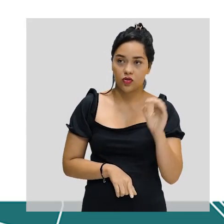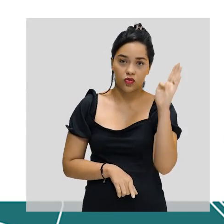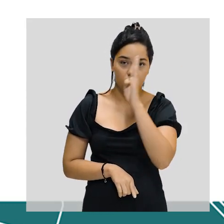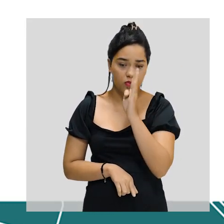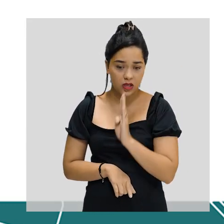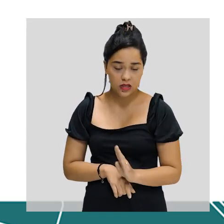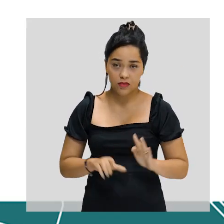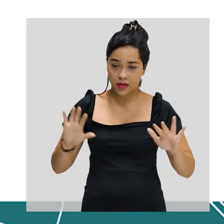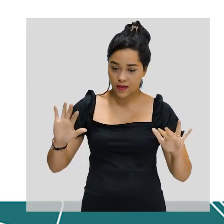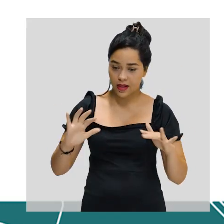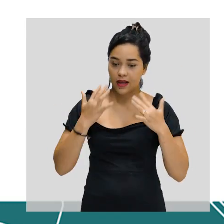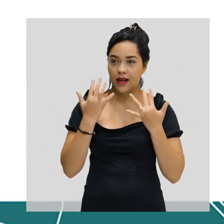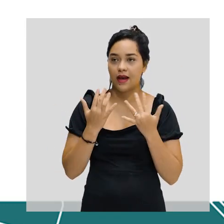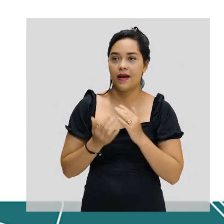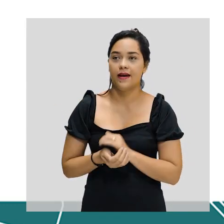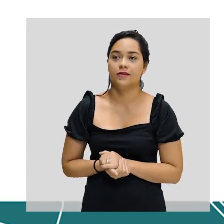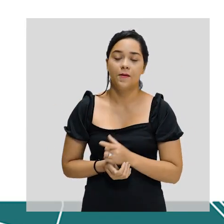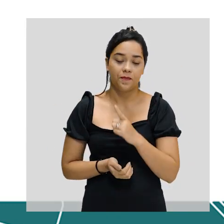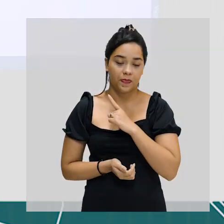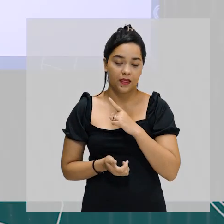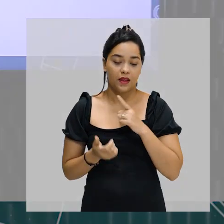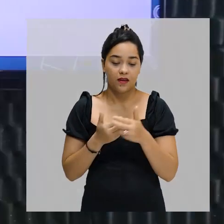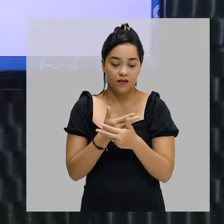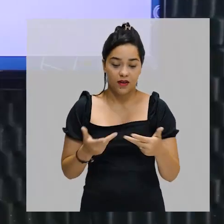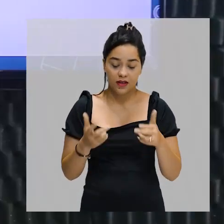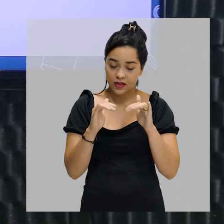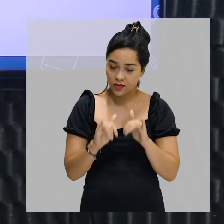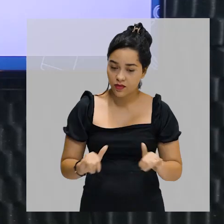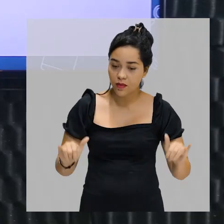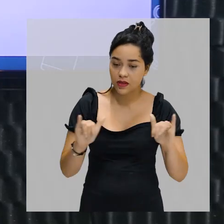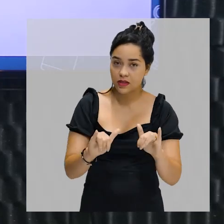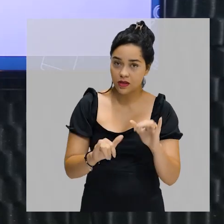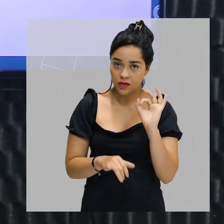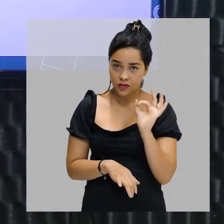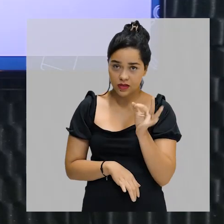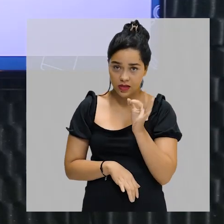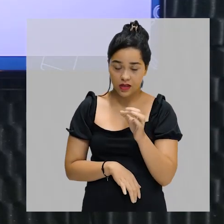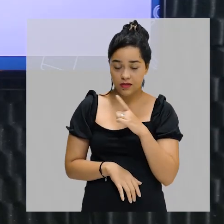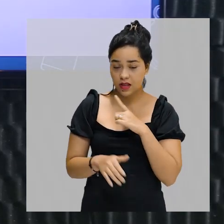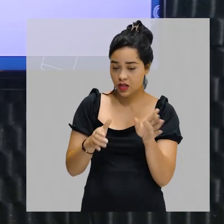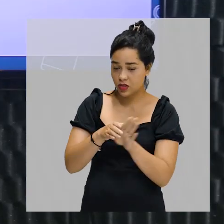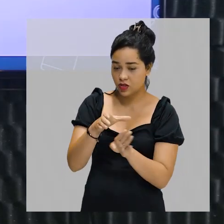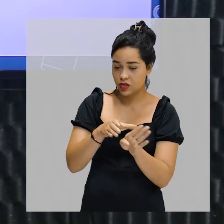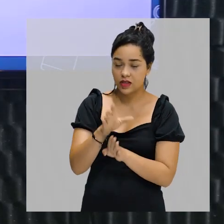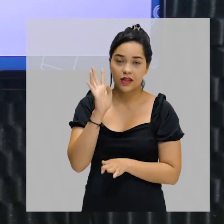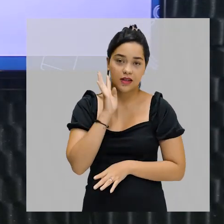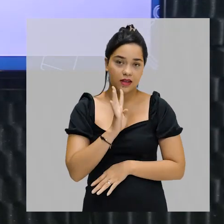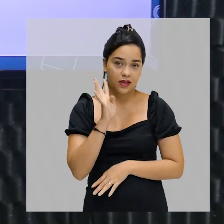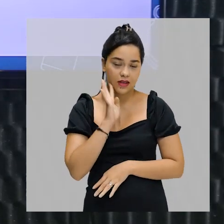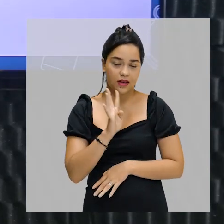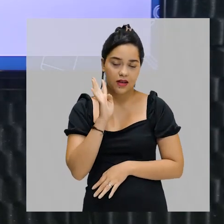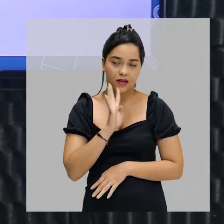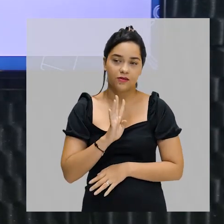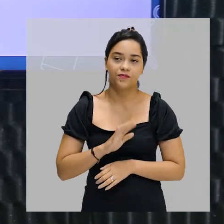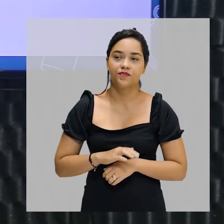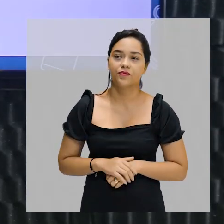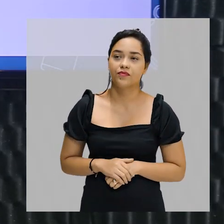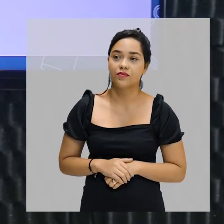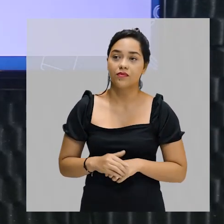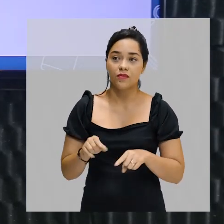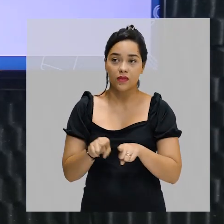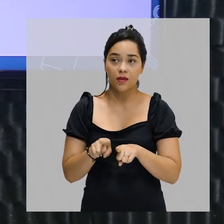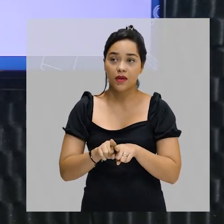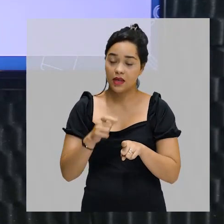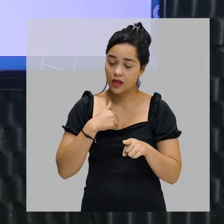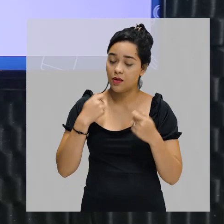certo? Fica ligadinho aí que tem muita informação, ok? Tem muita dica legal. E também eu